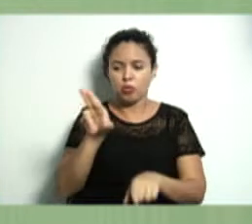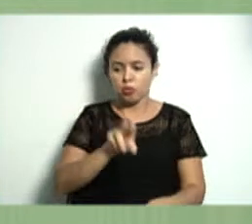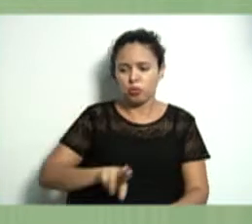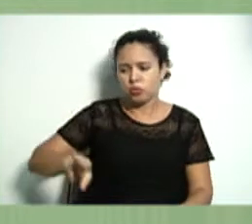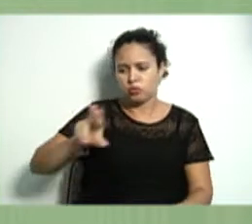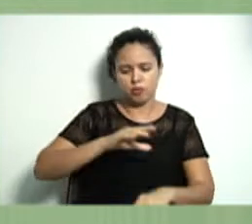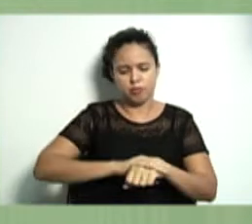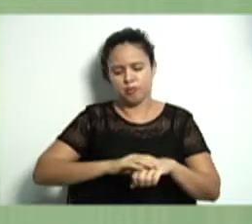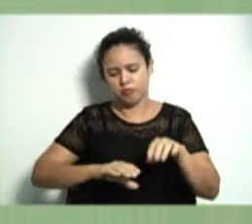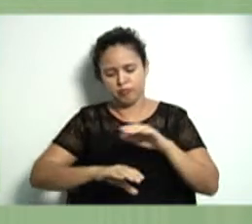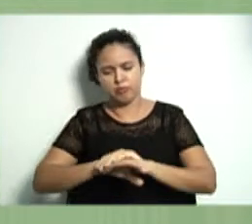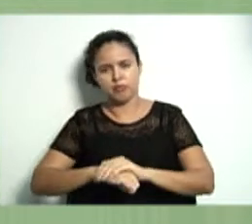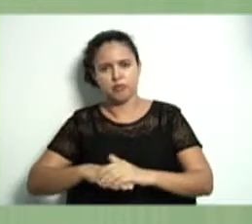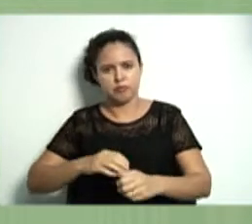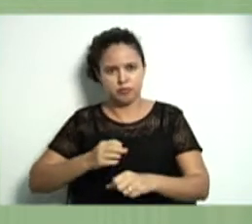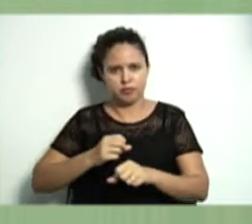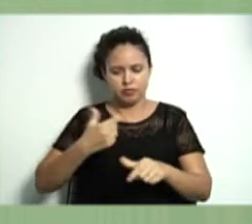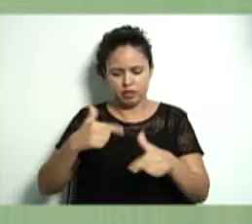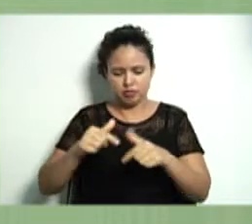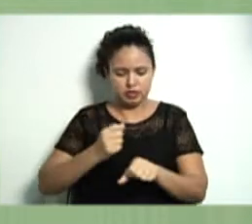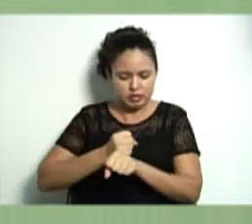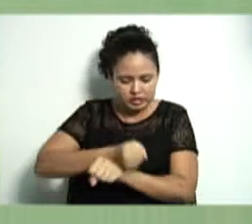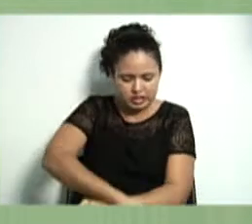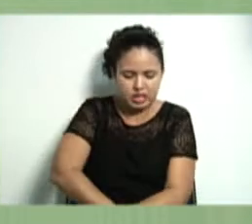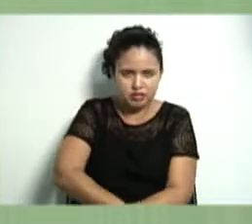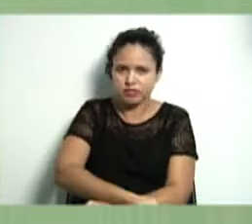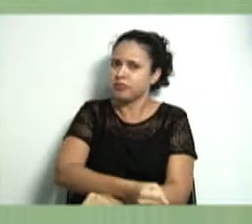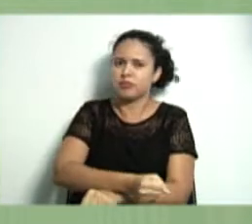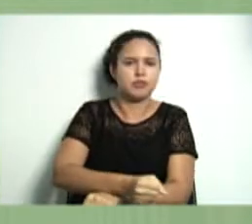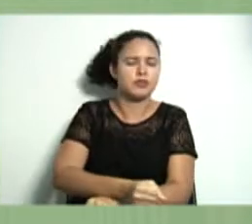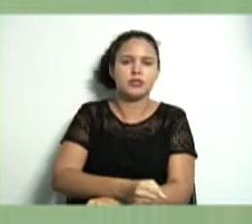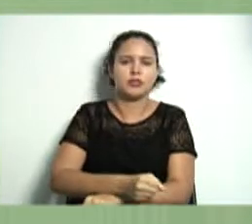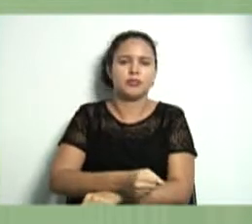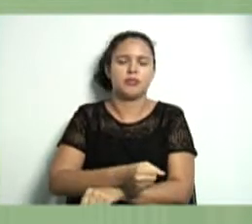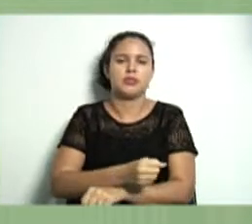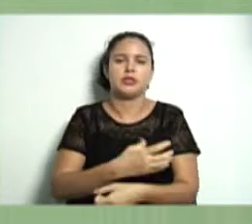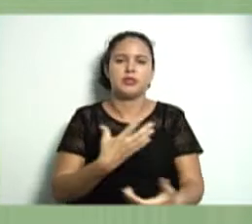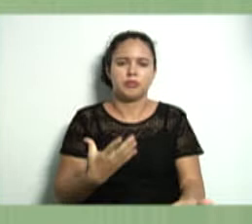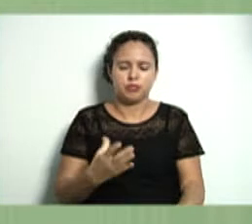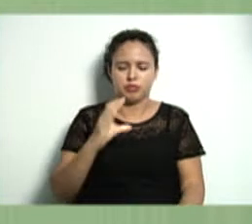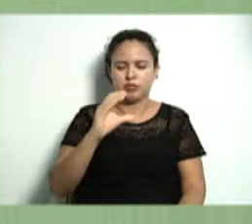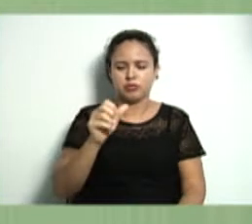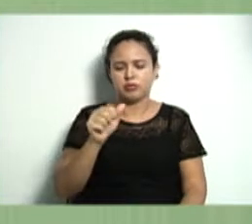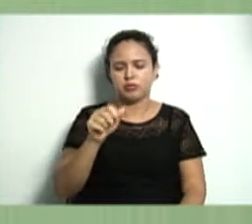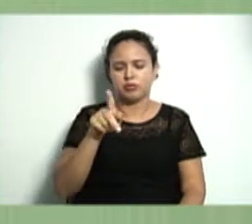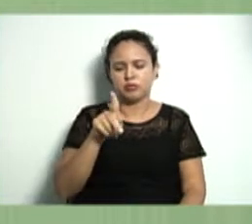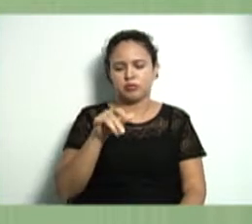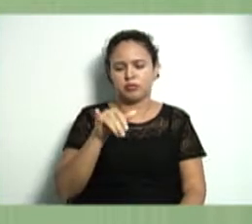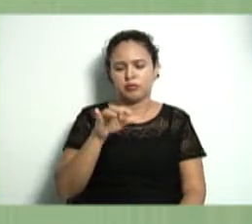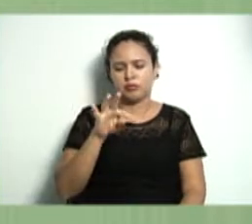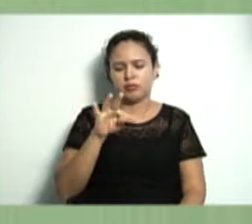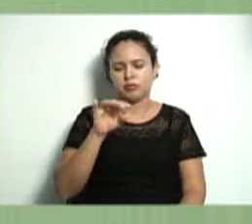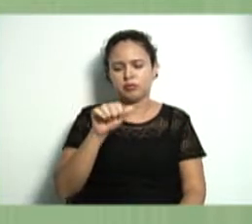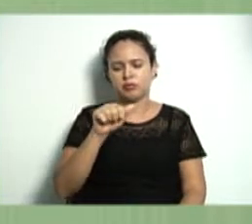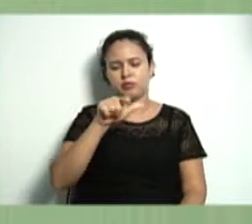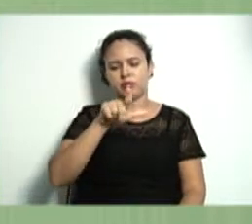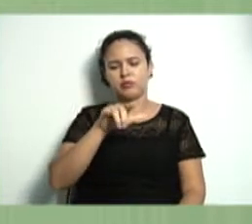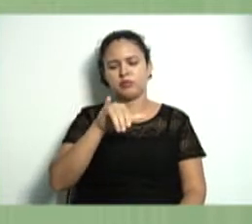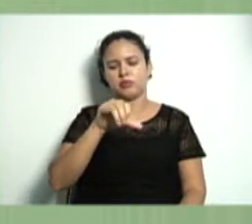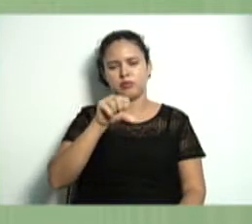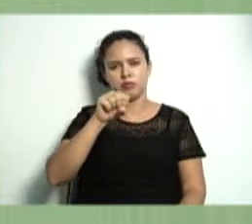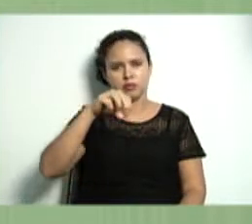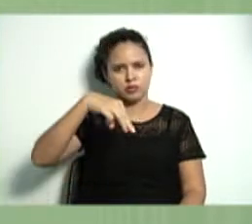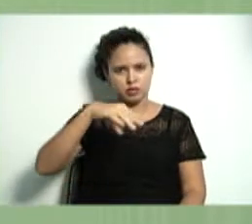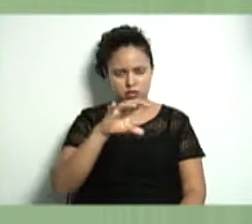de obra escrava para produzir esses bens. No capitalismo, o homem vende a sua força de trabalho, ele